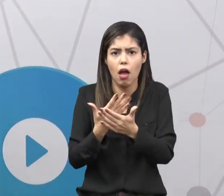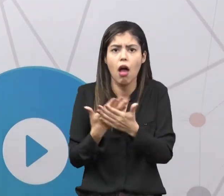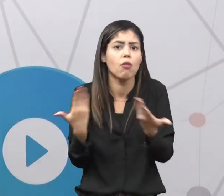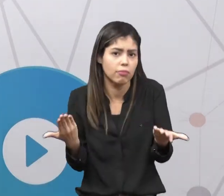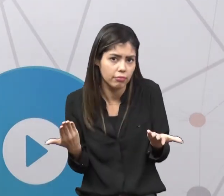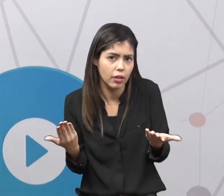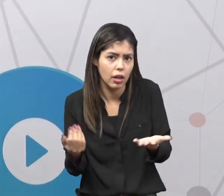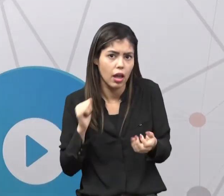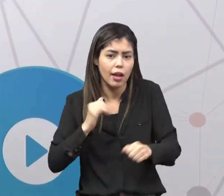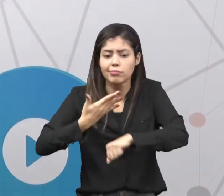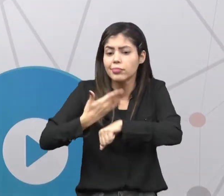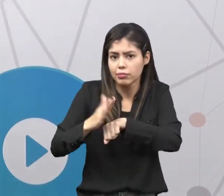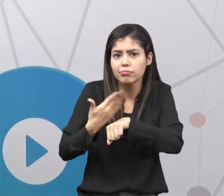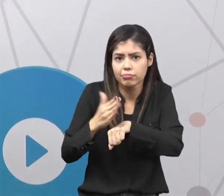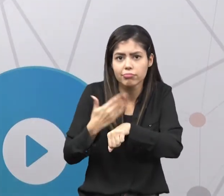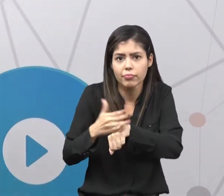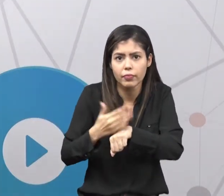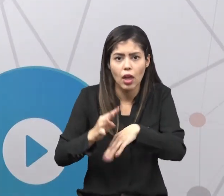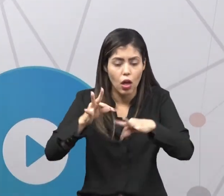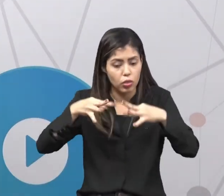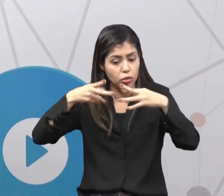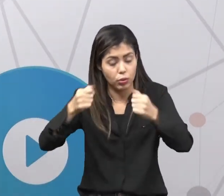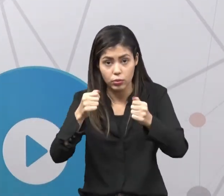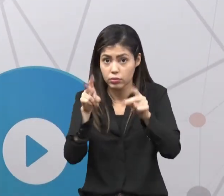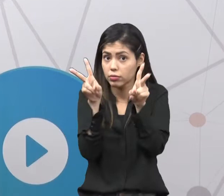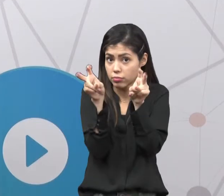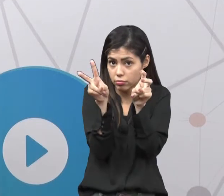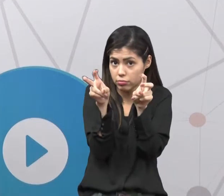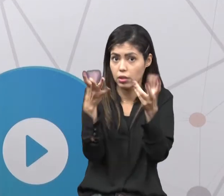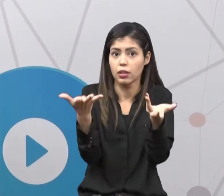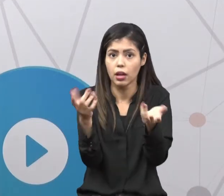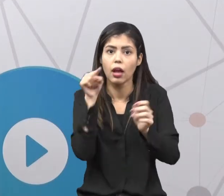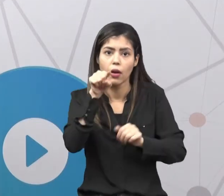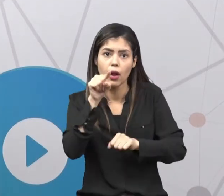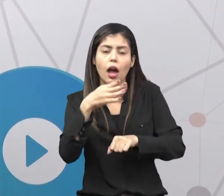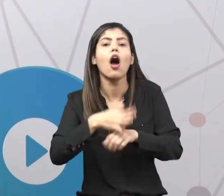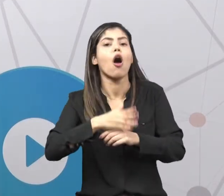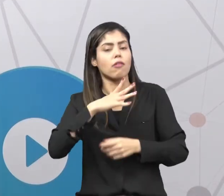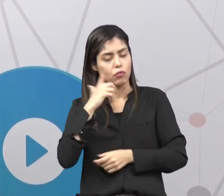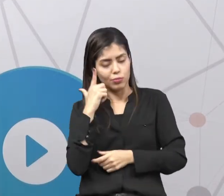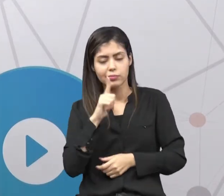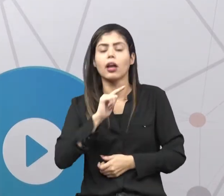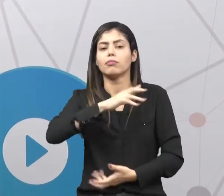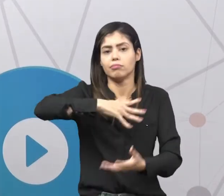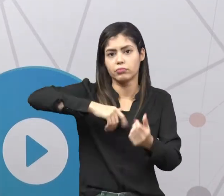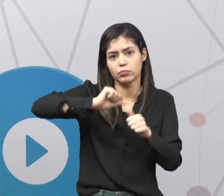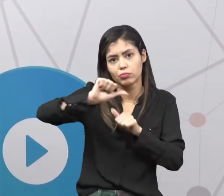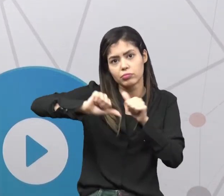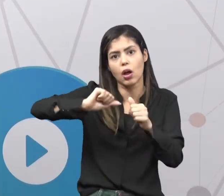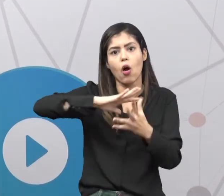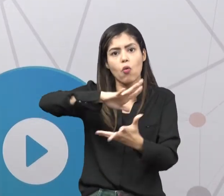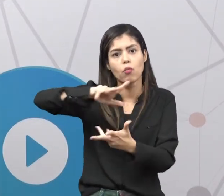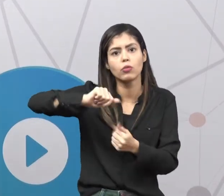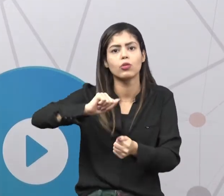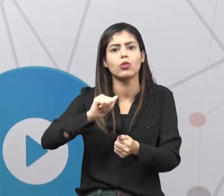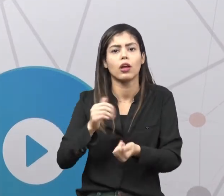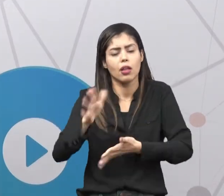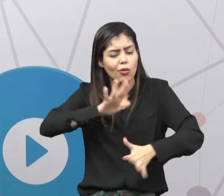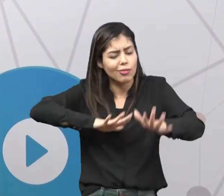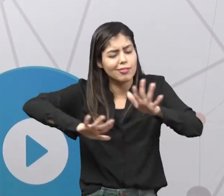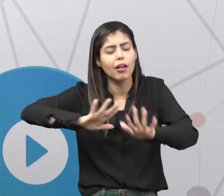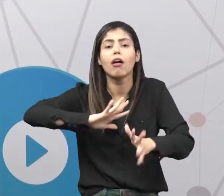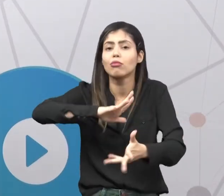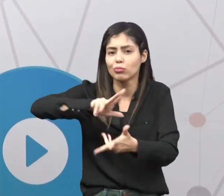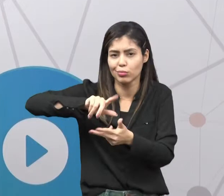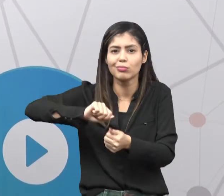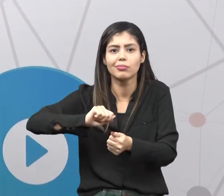aula, você colocar em prática toda essa teoria, realmente a gente vai mudar o mundo, a gente vai preservar aquilo que é mais gostoso